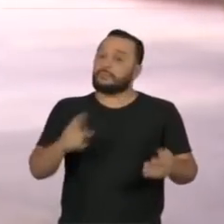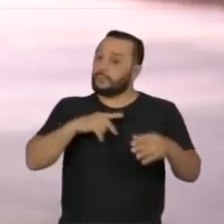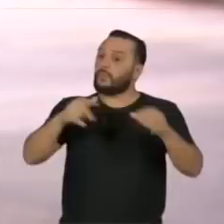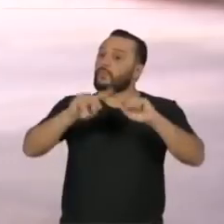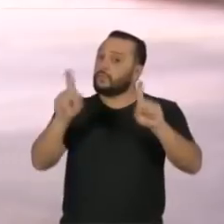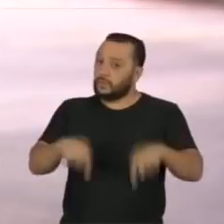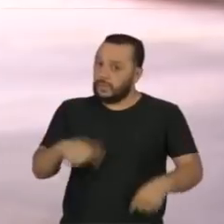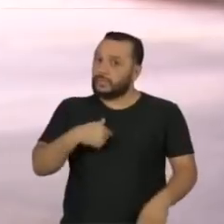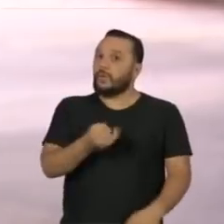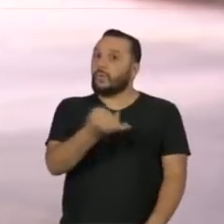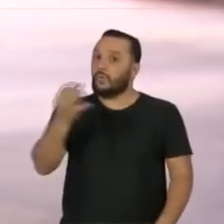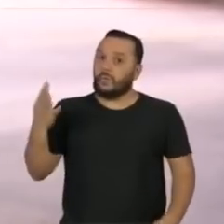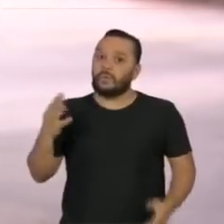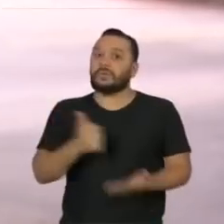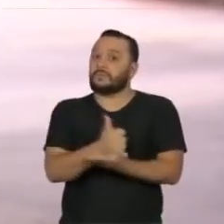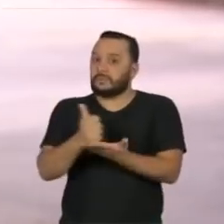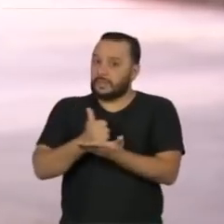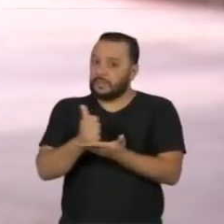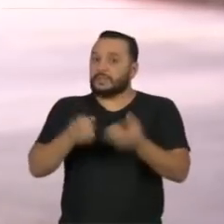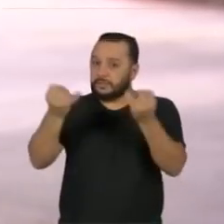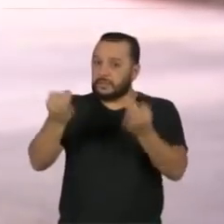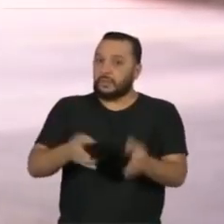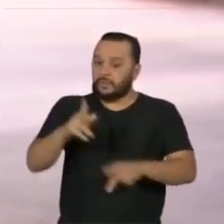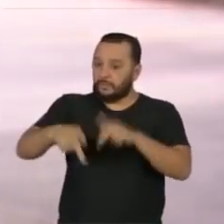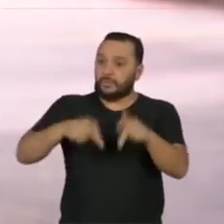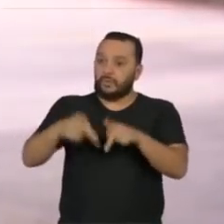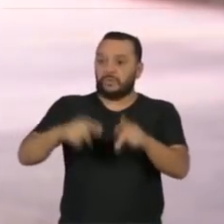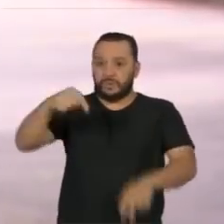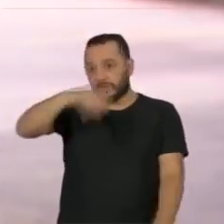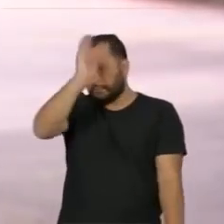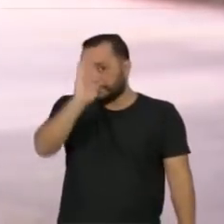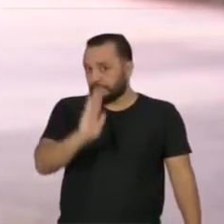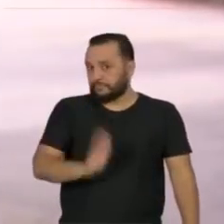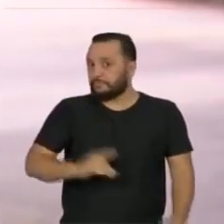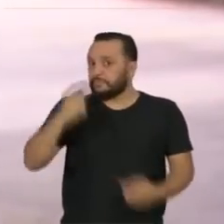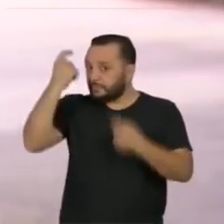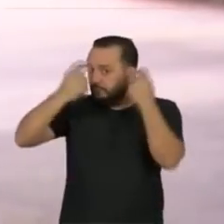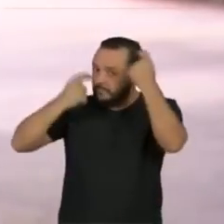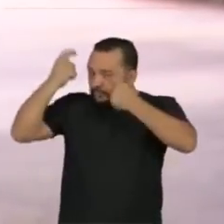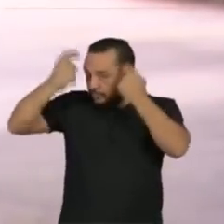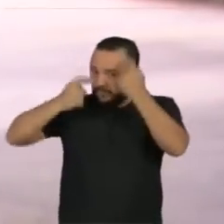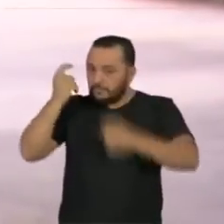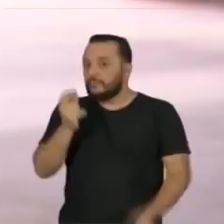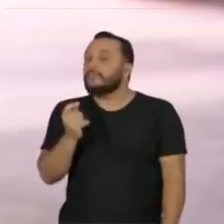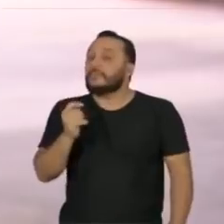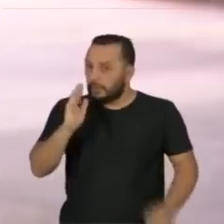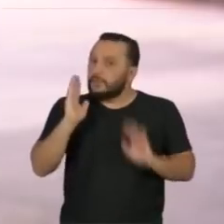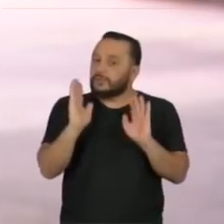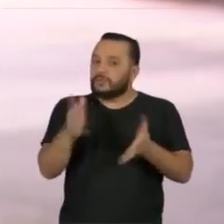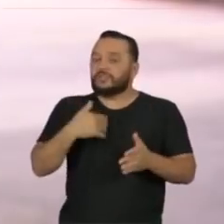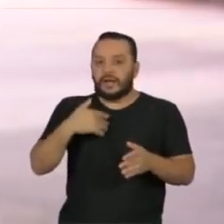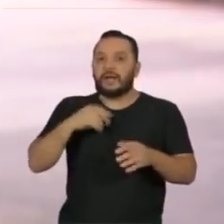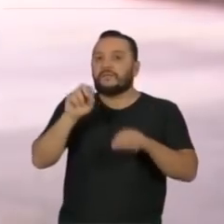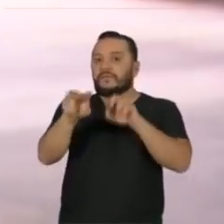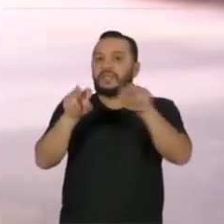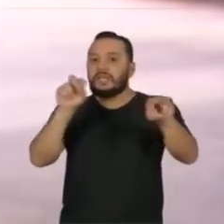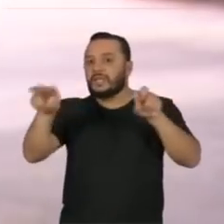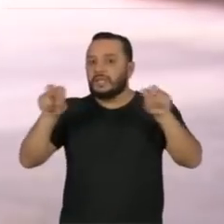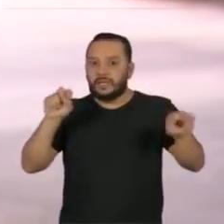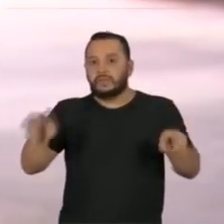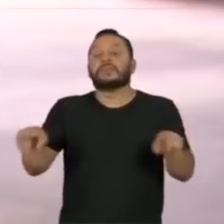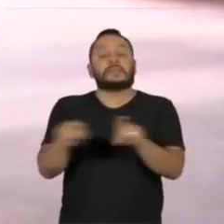funcionários de algumas drogarias, além dos brasileiros preocupados com uma possível contaminação, pessoas da